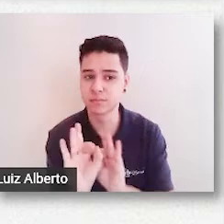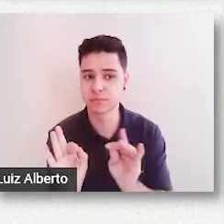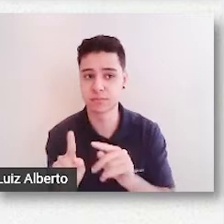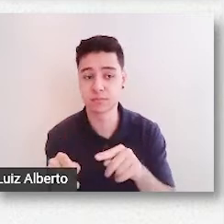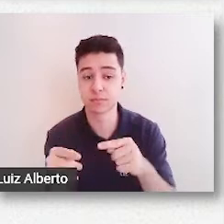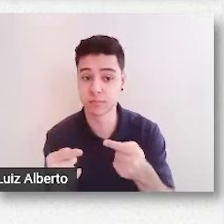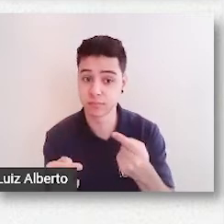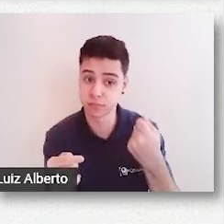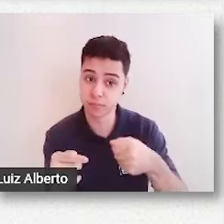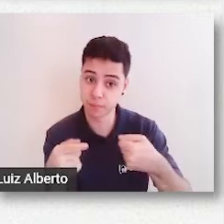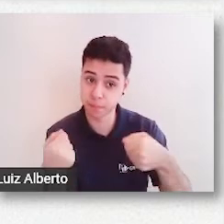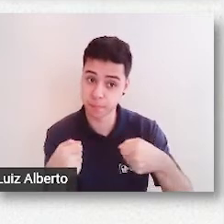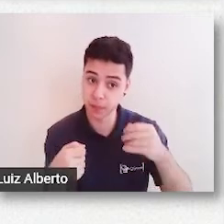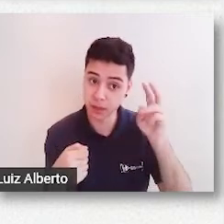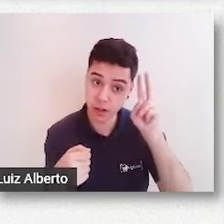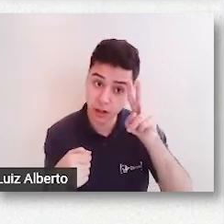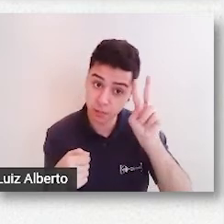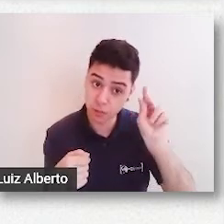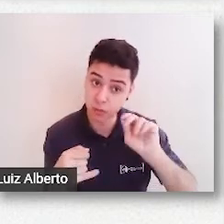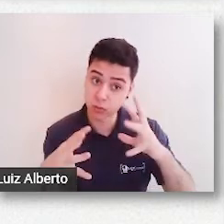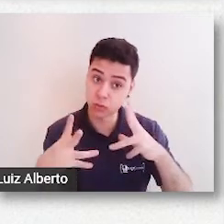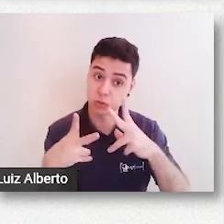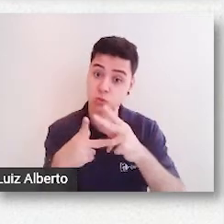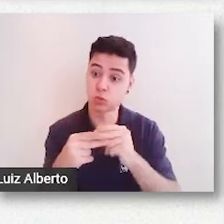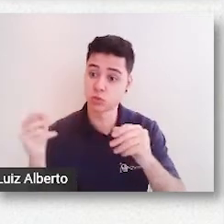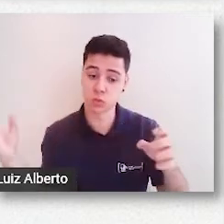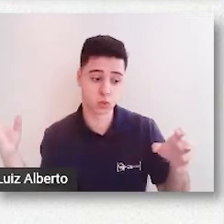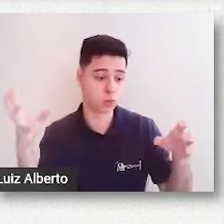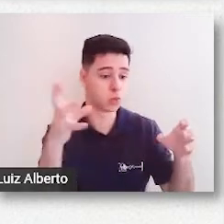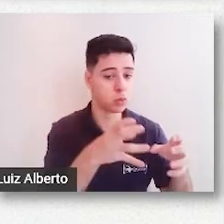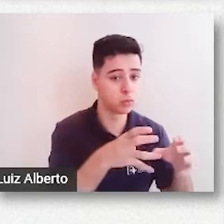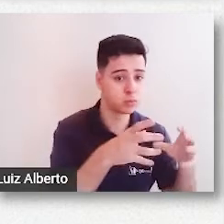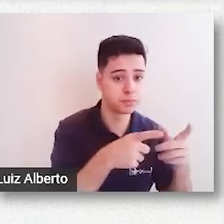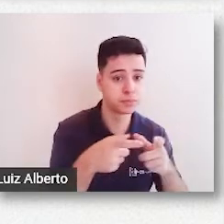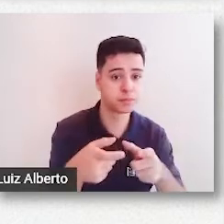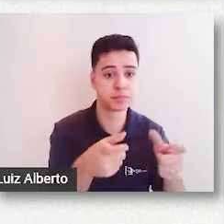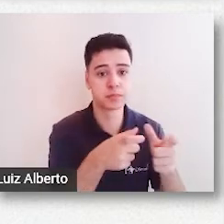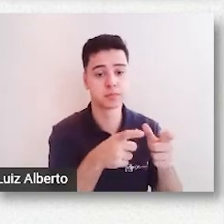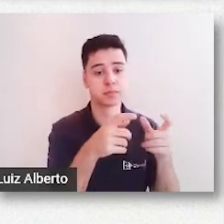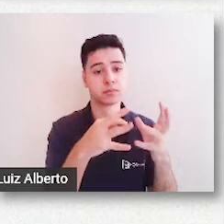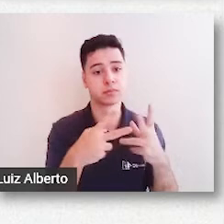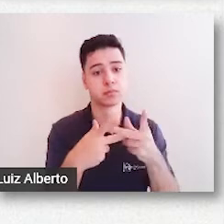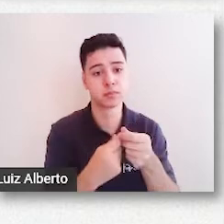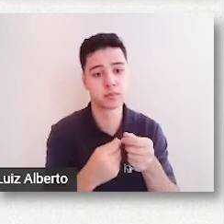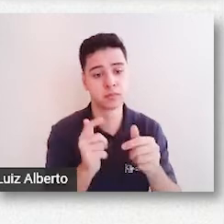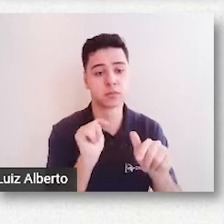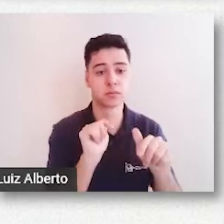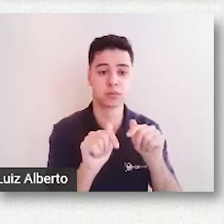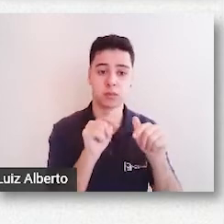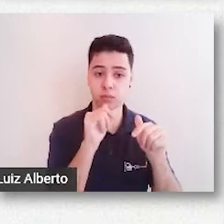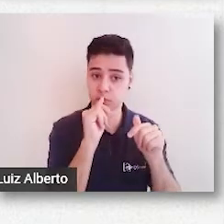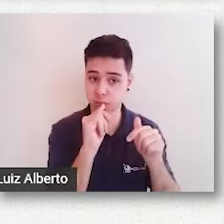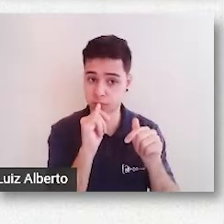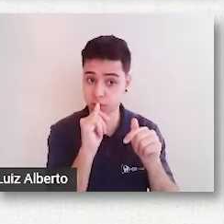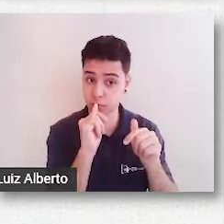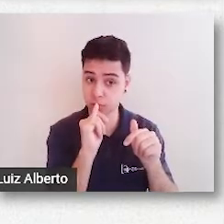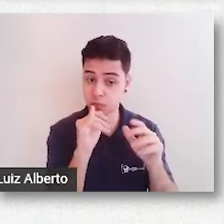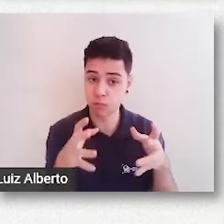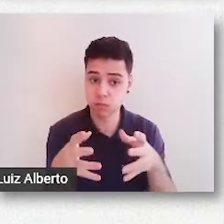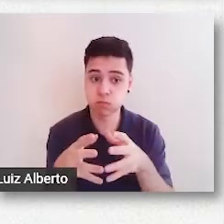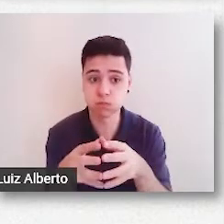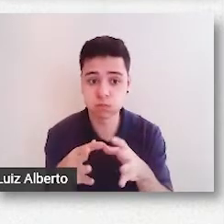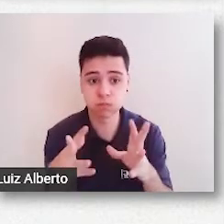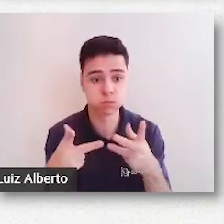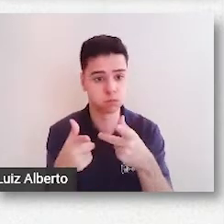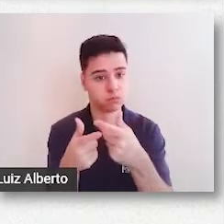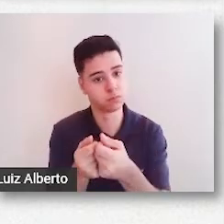gente, que o trabalho na colônia, no período colonial, nesses ateliês, né, esses artífices, era um trabalho coletivo,